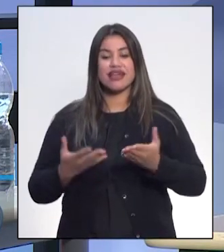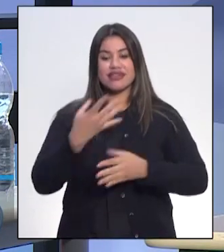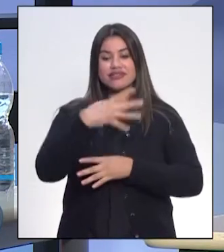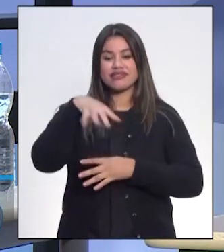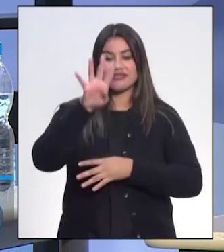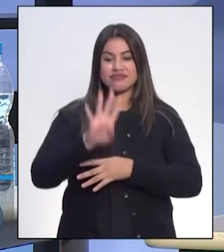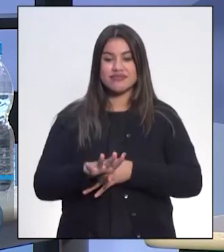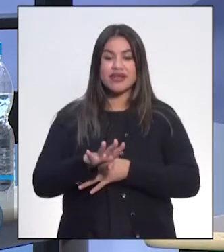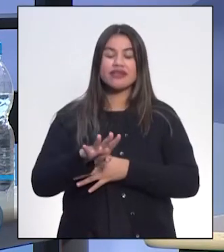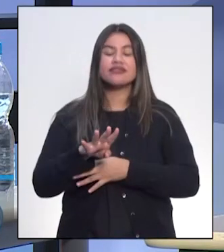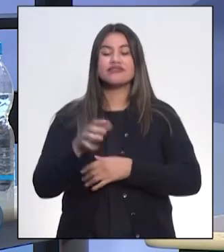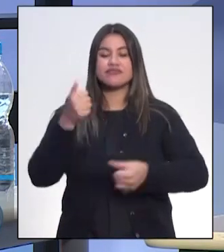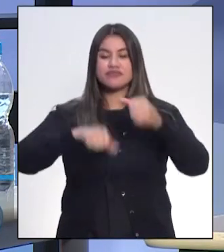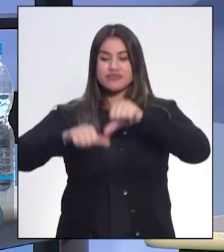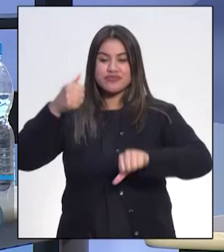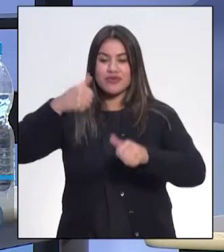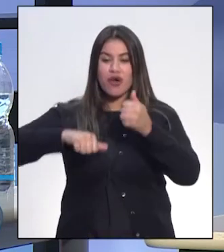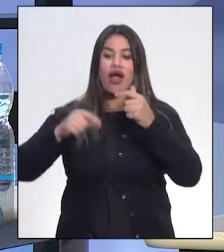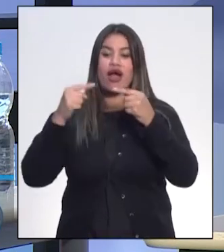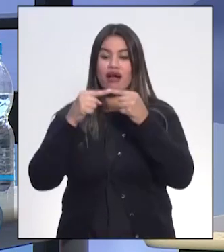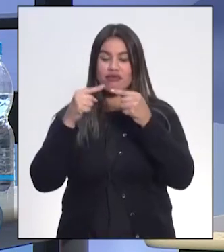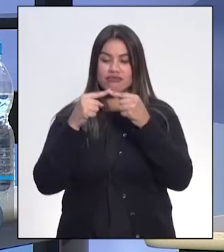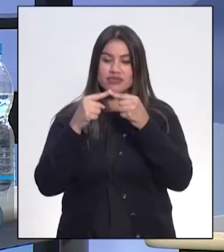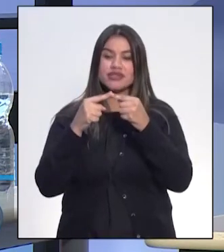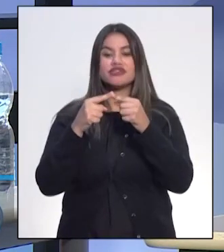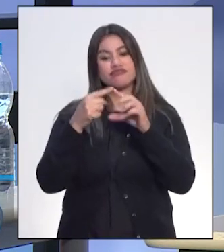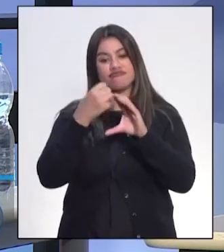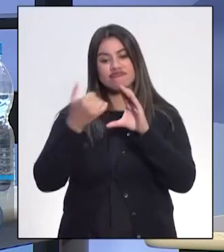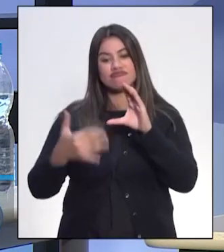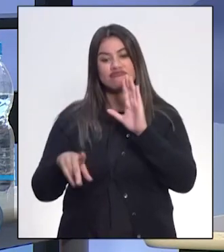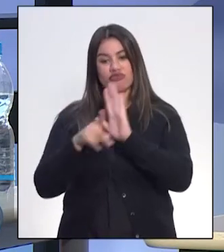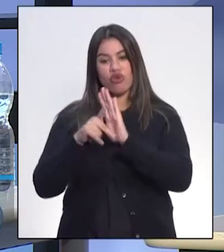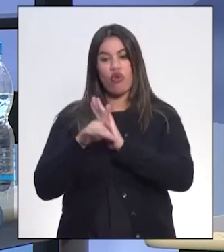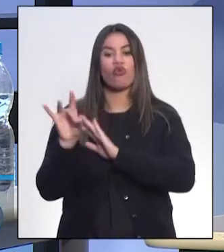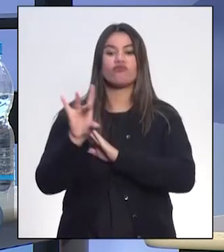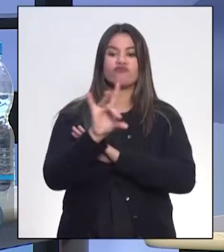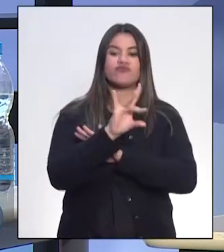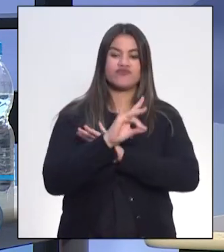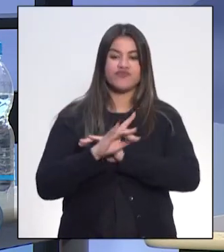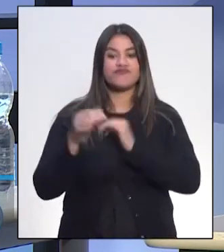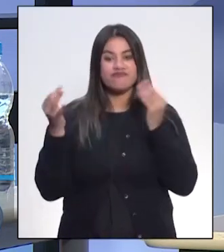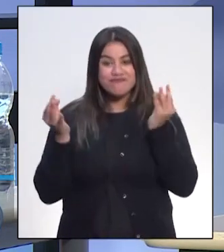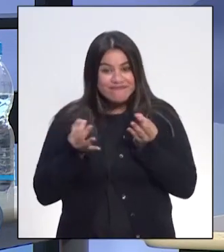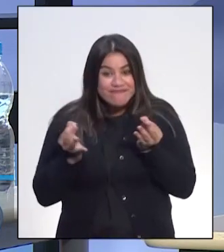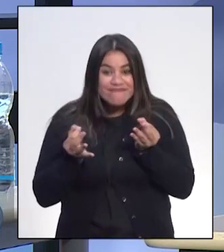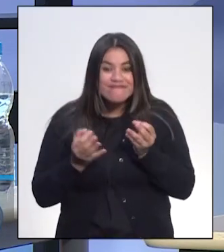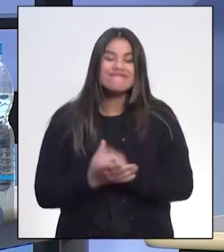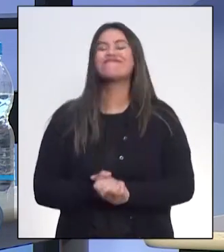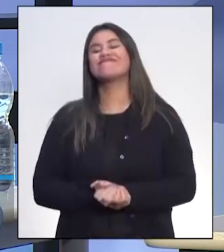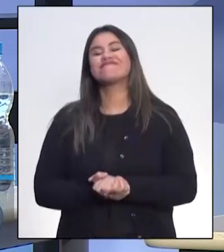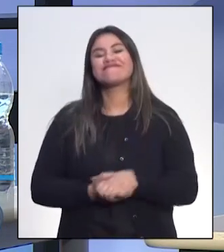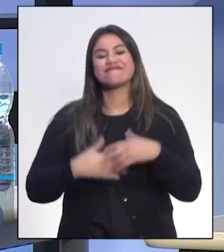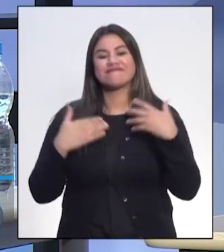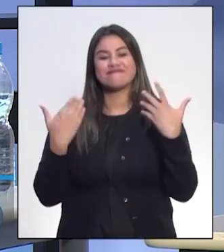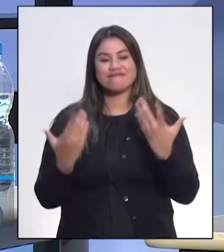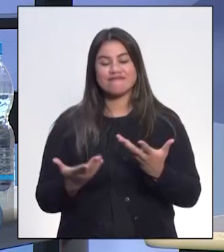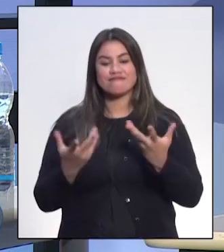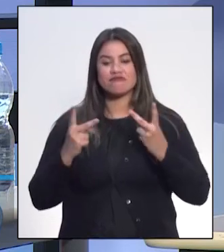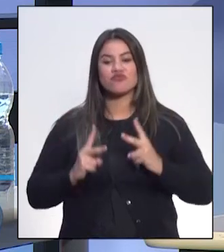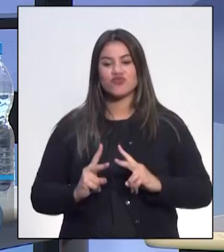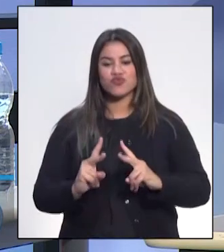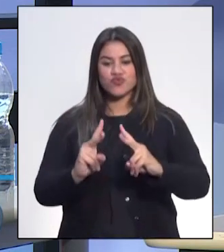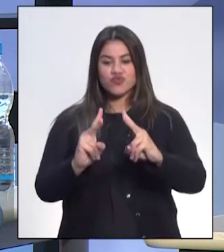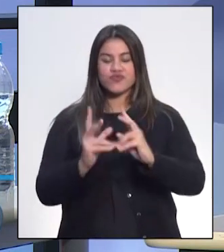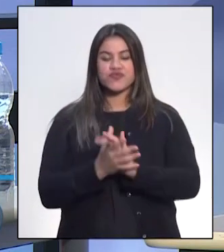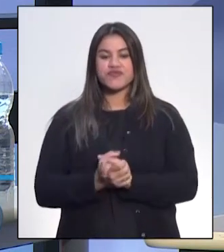partir dessas propriedades, perfeito? Dando sequência aqui, nós vamos entrar